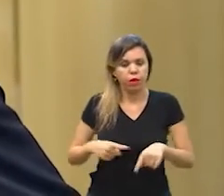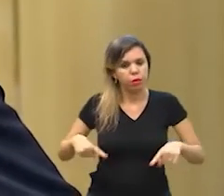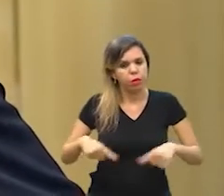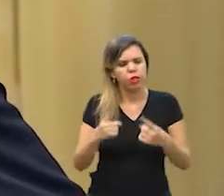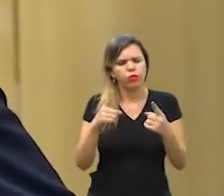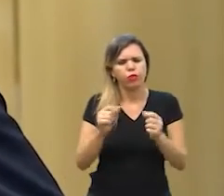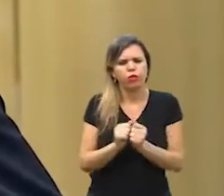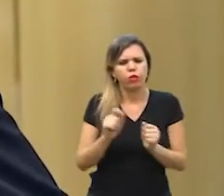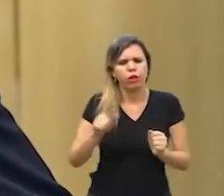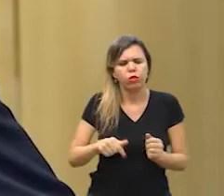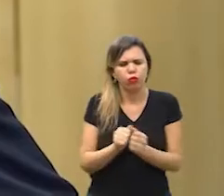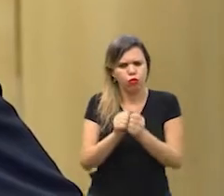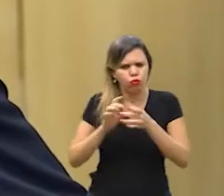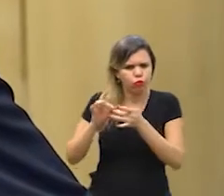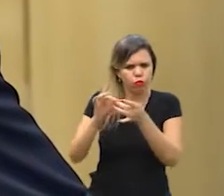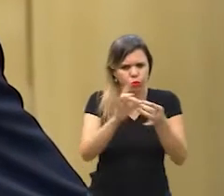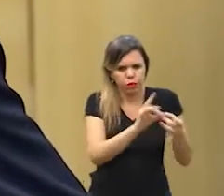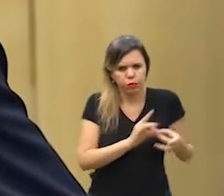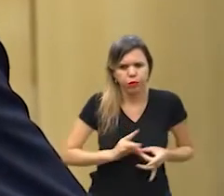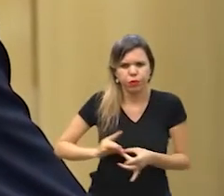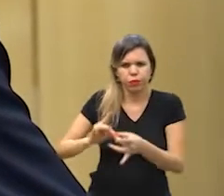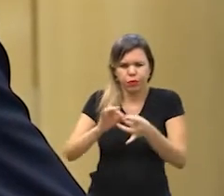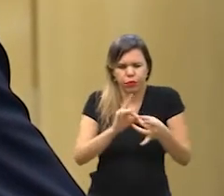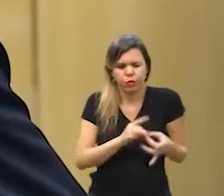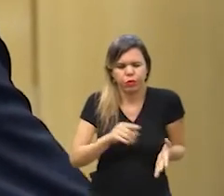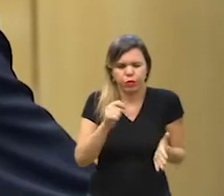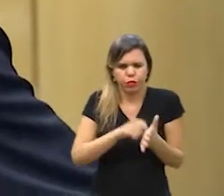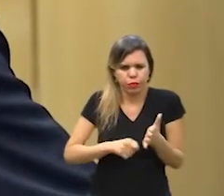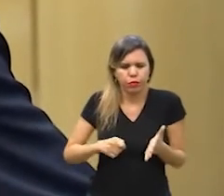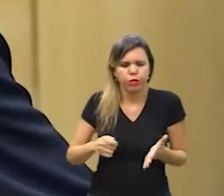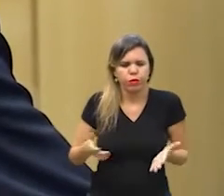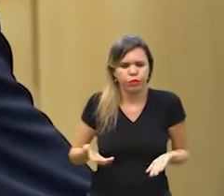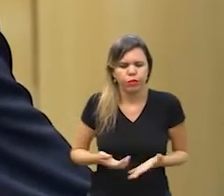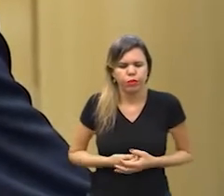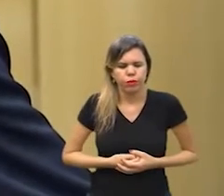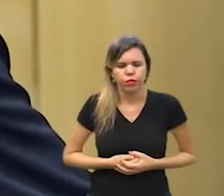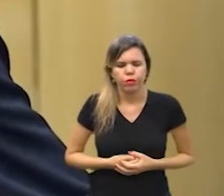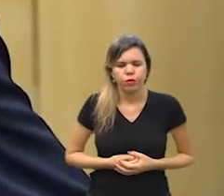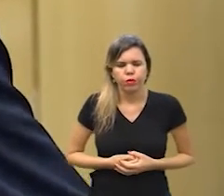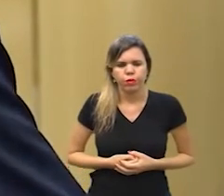momento é estarmos juntos, unidos em busca